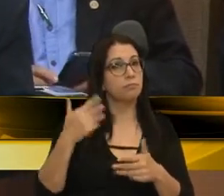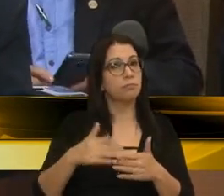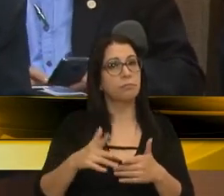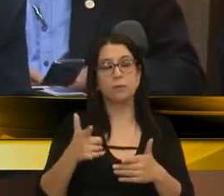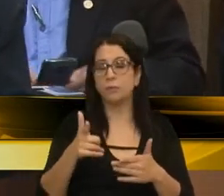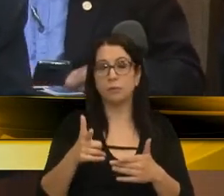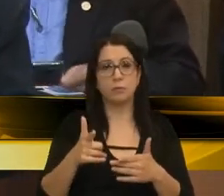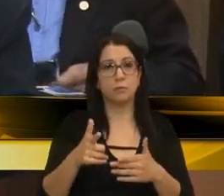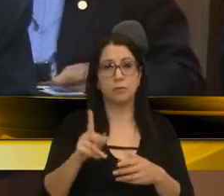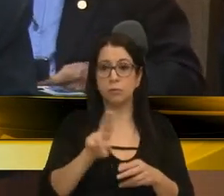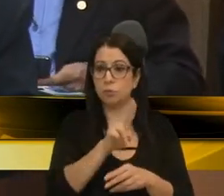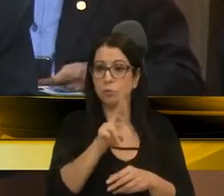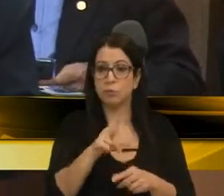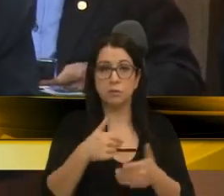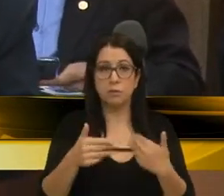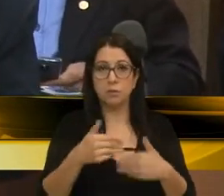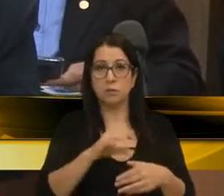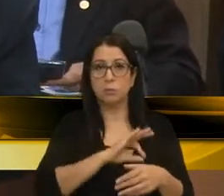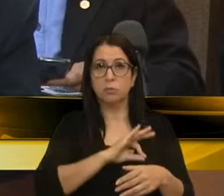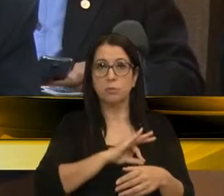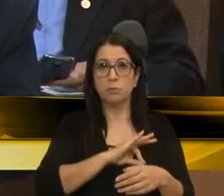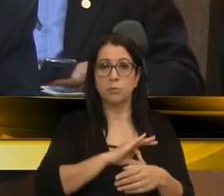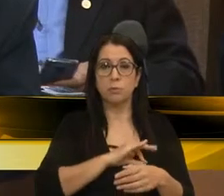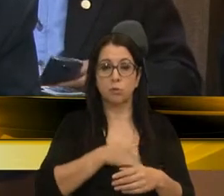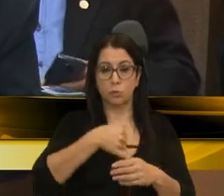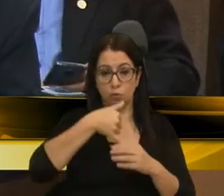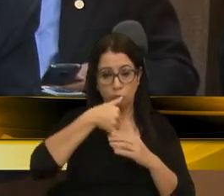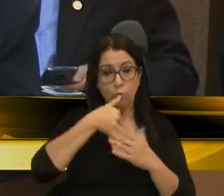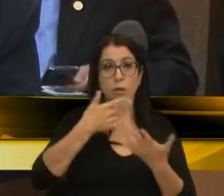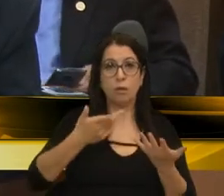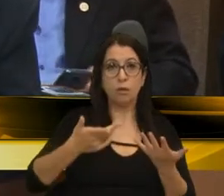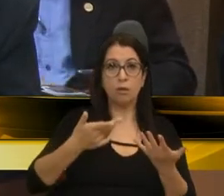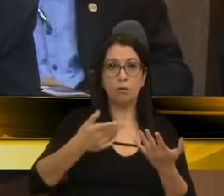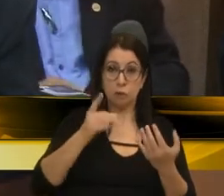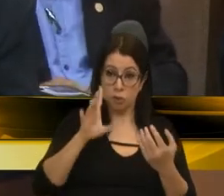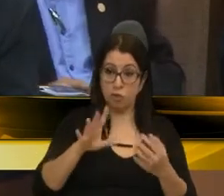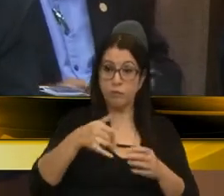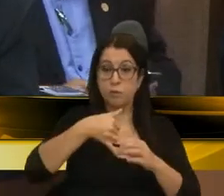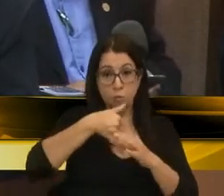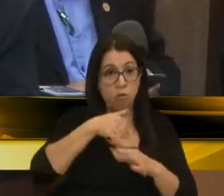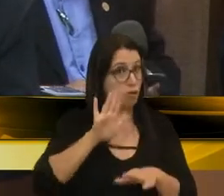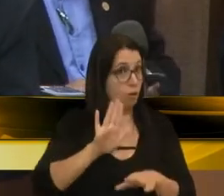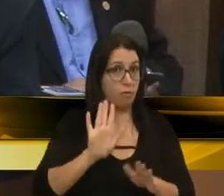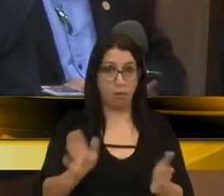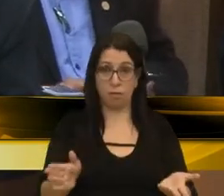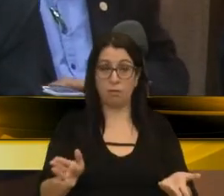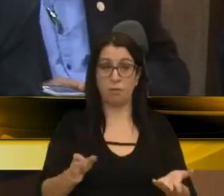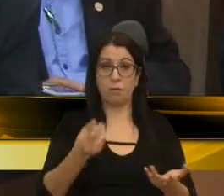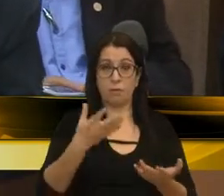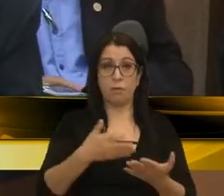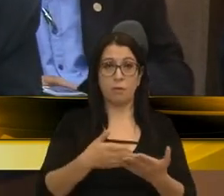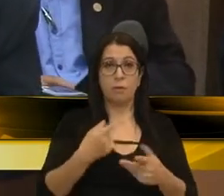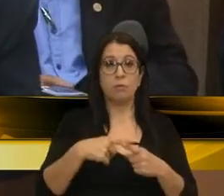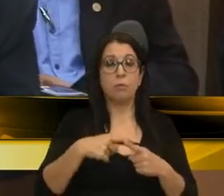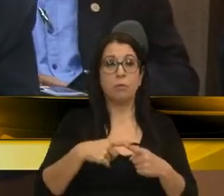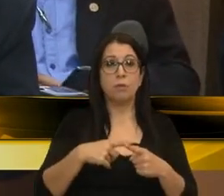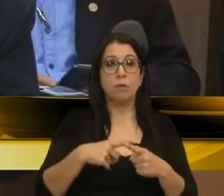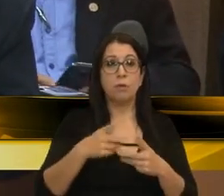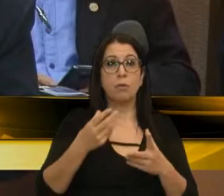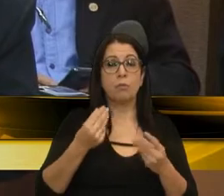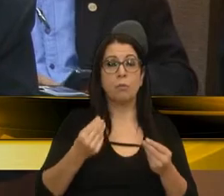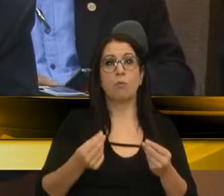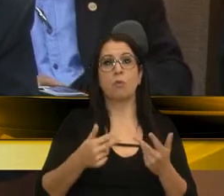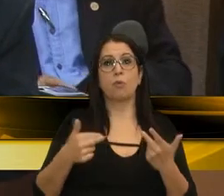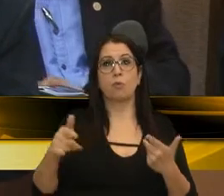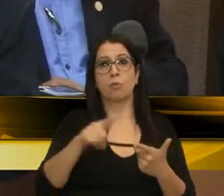tem serventia nenhuma para um brigadiano ficar aí tomando chimarrão. Se ele estivesse só tomando chimarrão, já chegava. Porque, assim, muitos